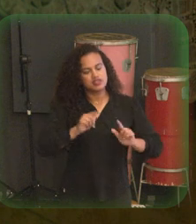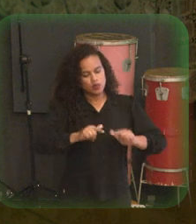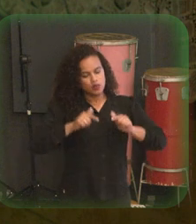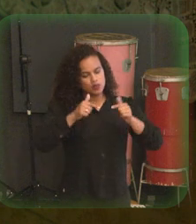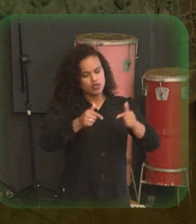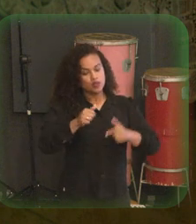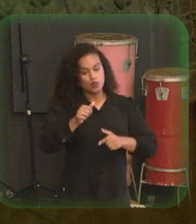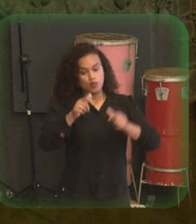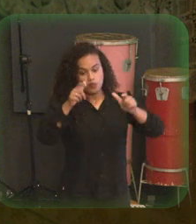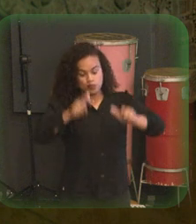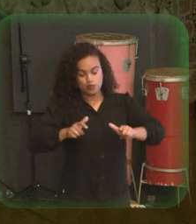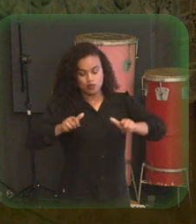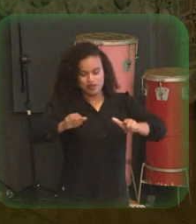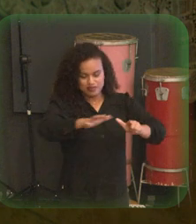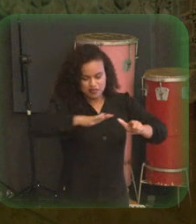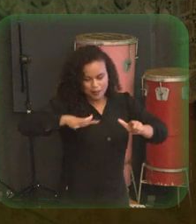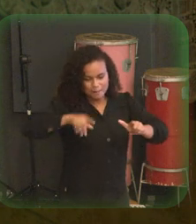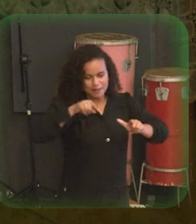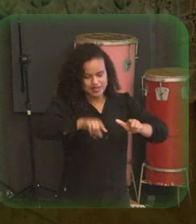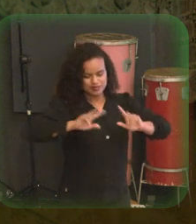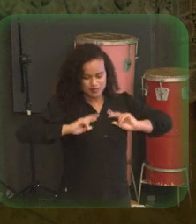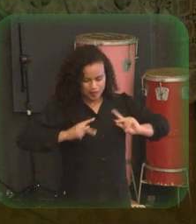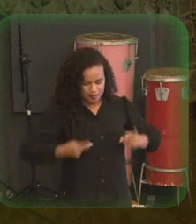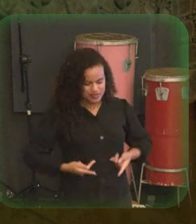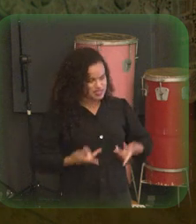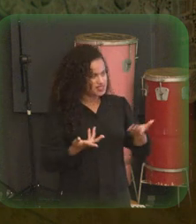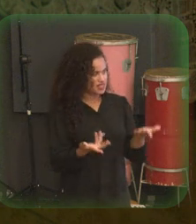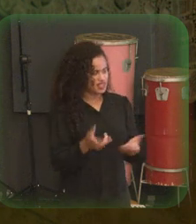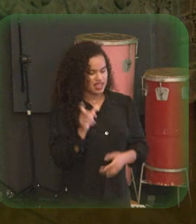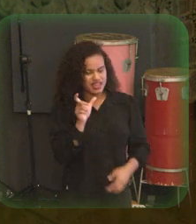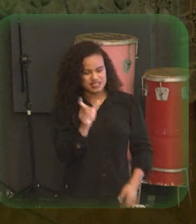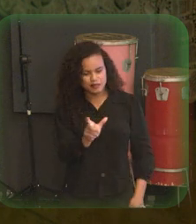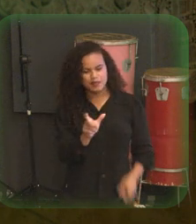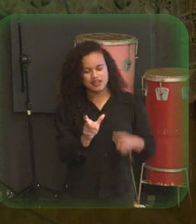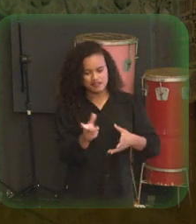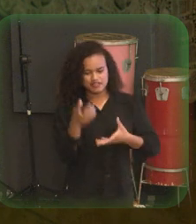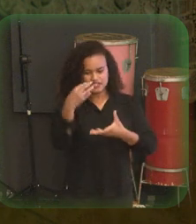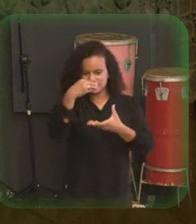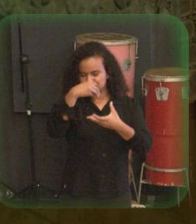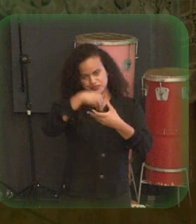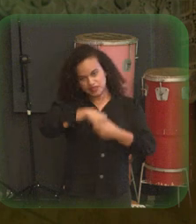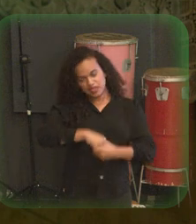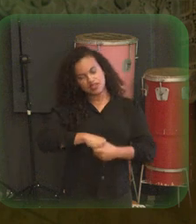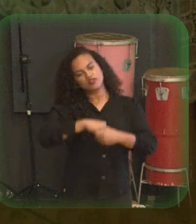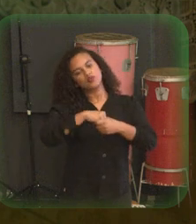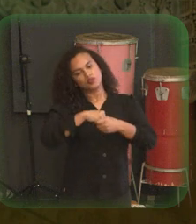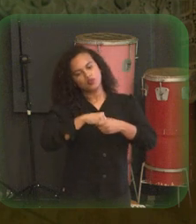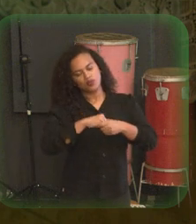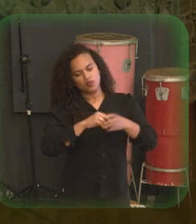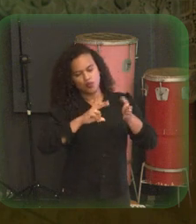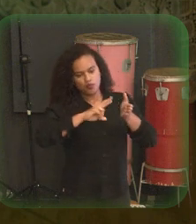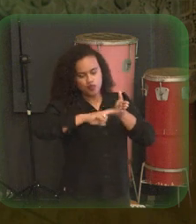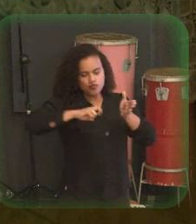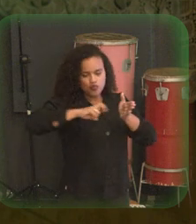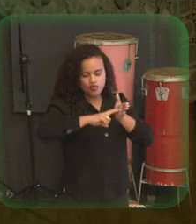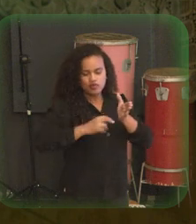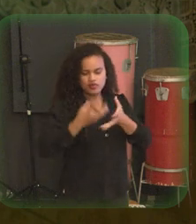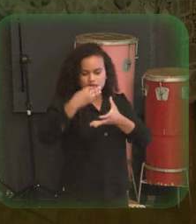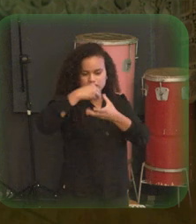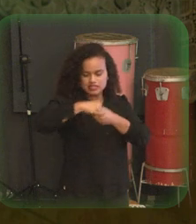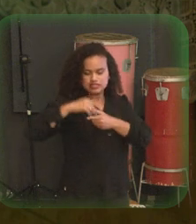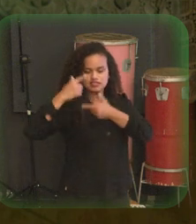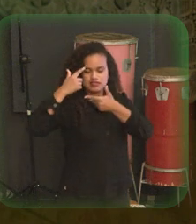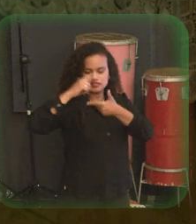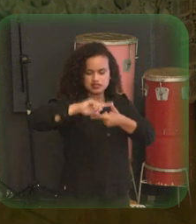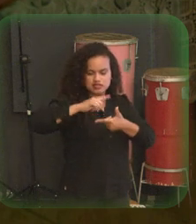de humanidade, né? Essa palavra humanidade, obviamente, que ela não está dentro de um vocabulário que faz parte das